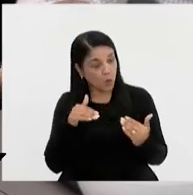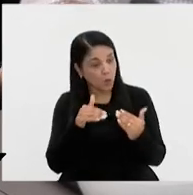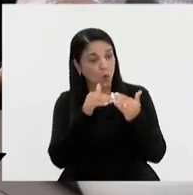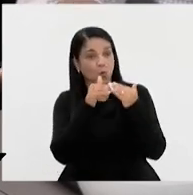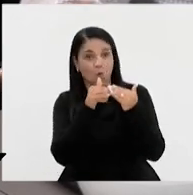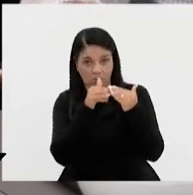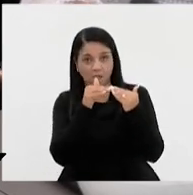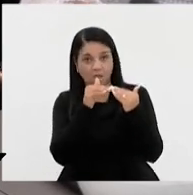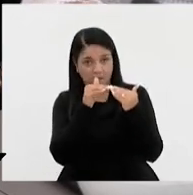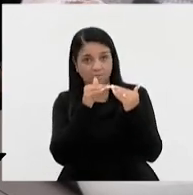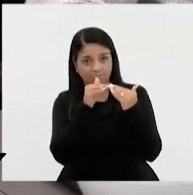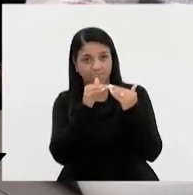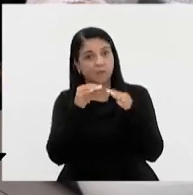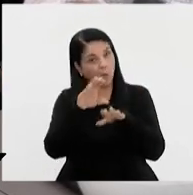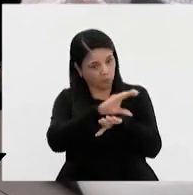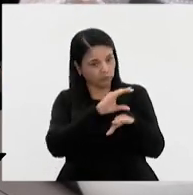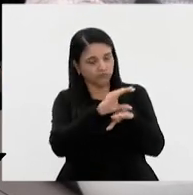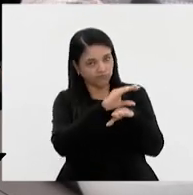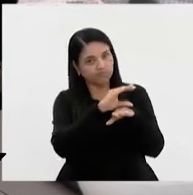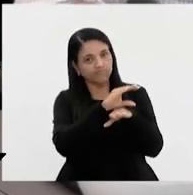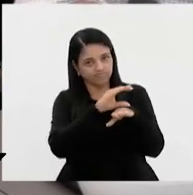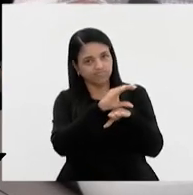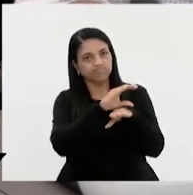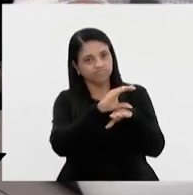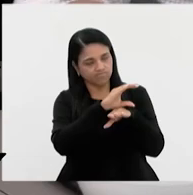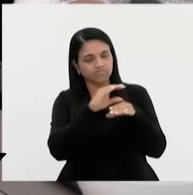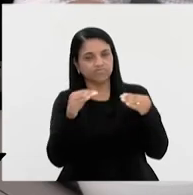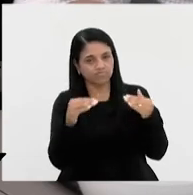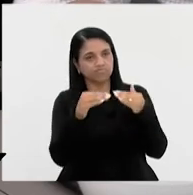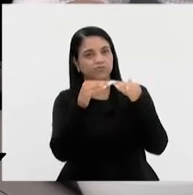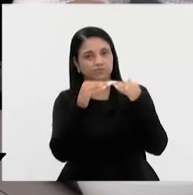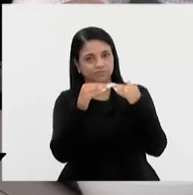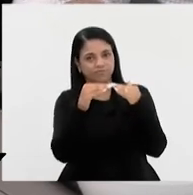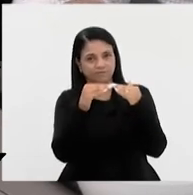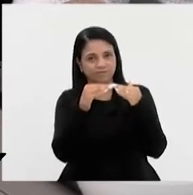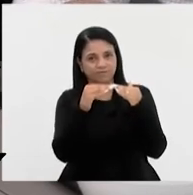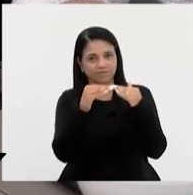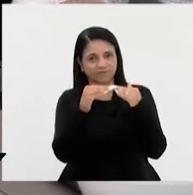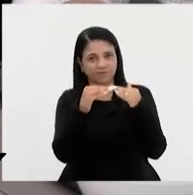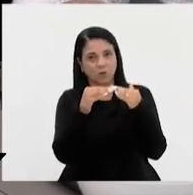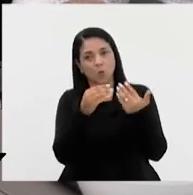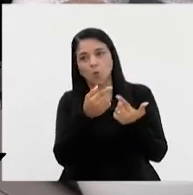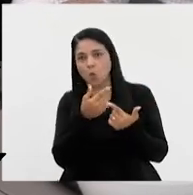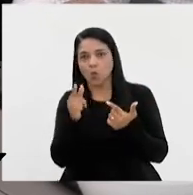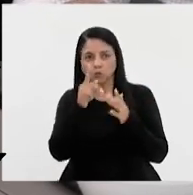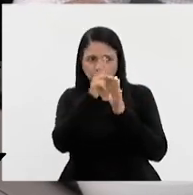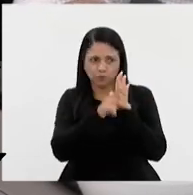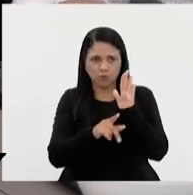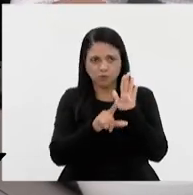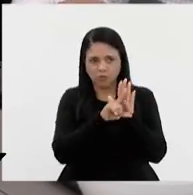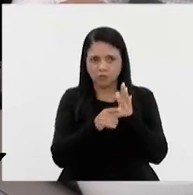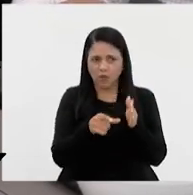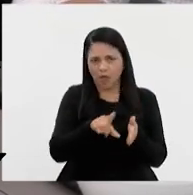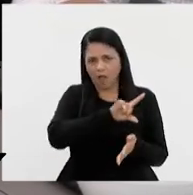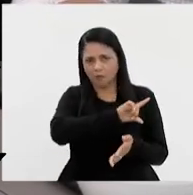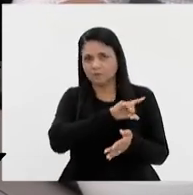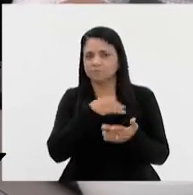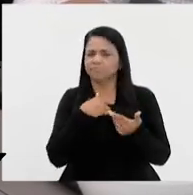consigo que é constitucional. A gente acabou de ver outros projetos.